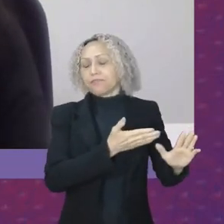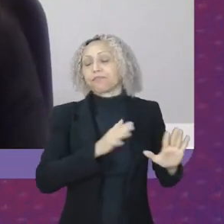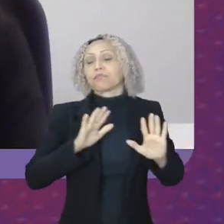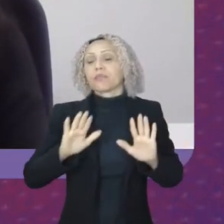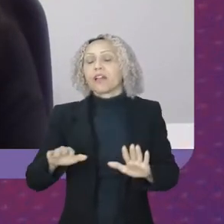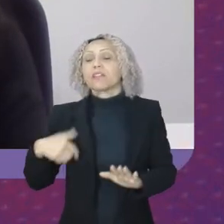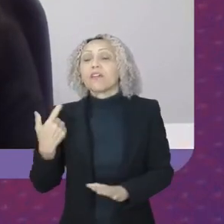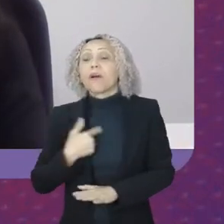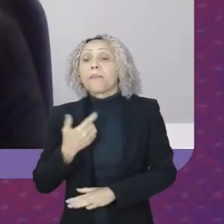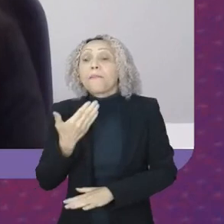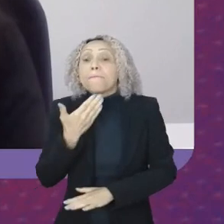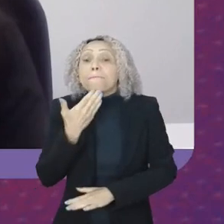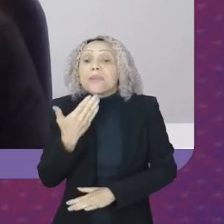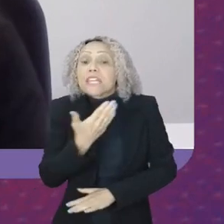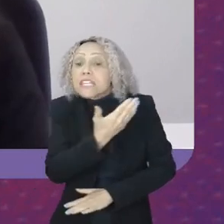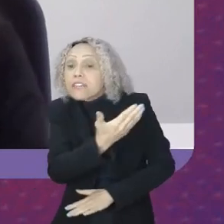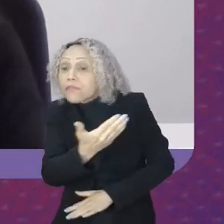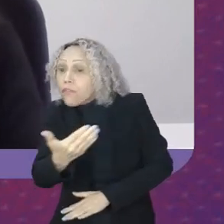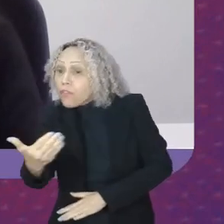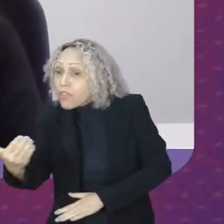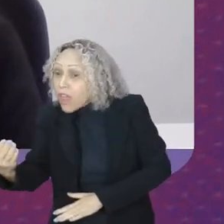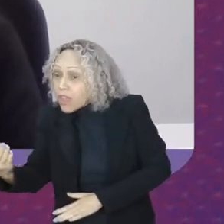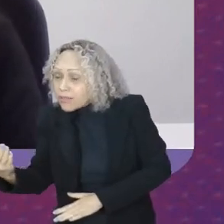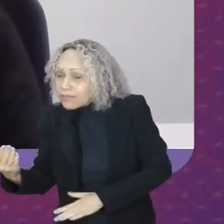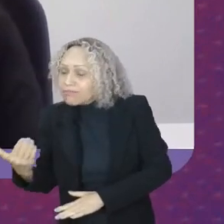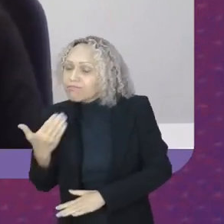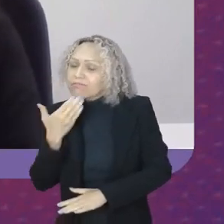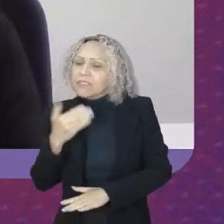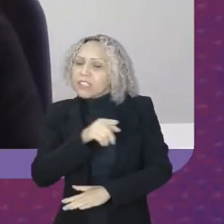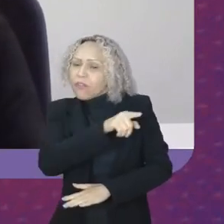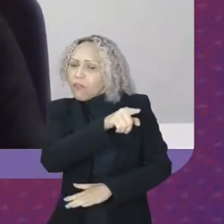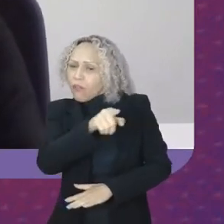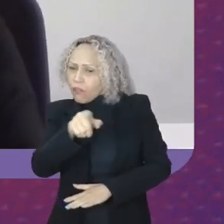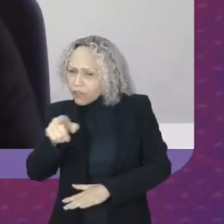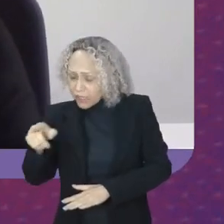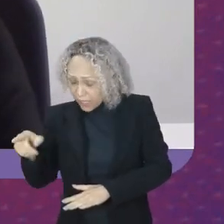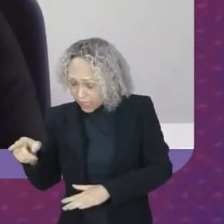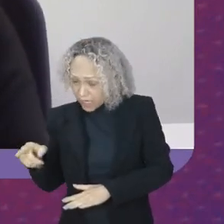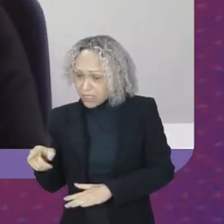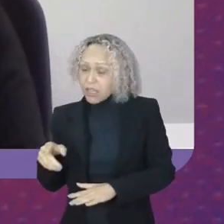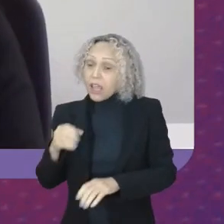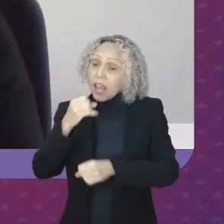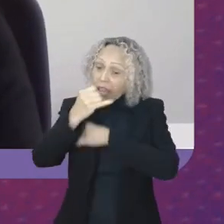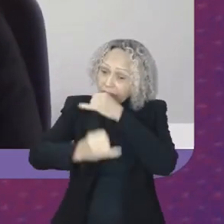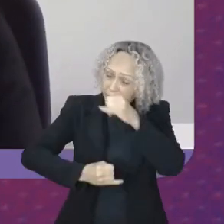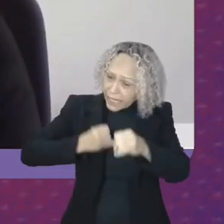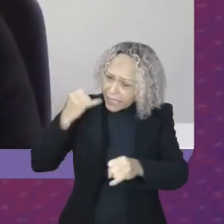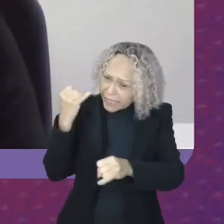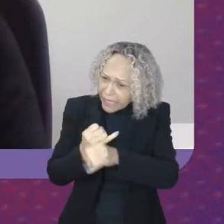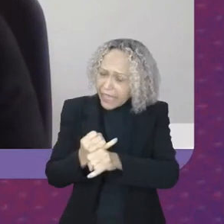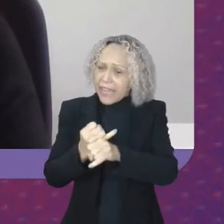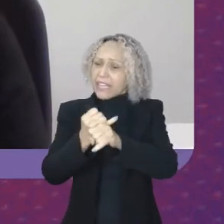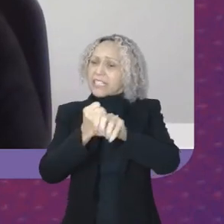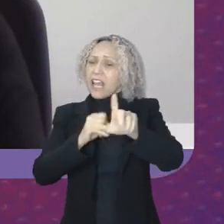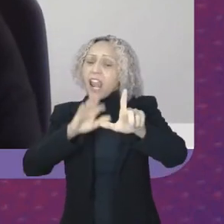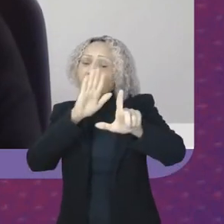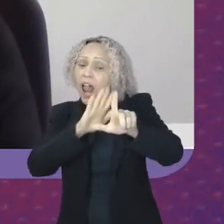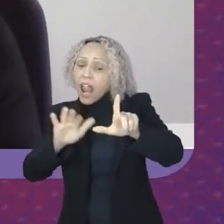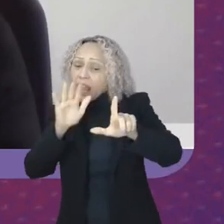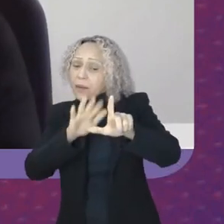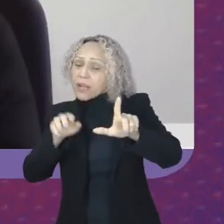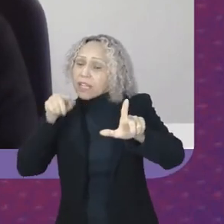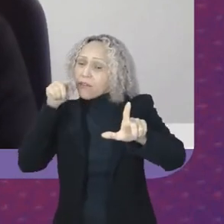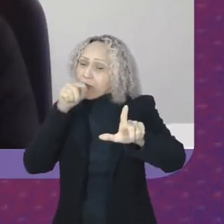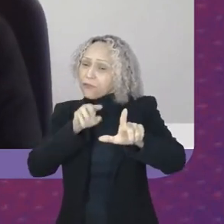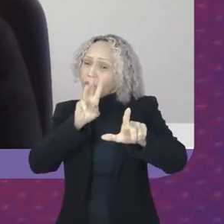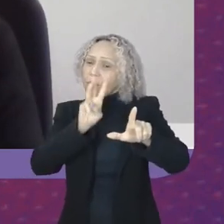e estamos pedindo que vocês vão para a plataforma, vamos participar, assim como